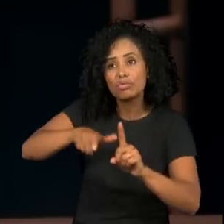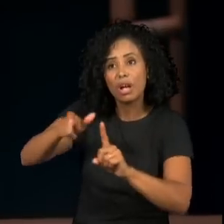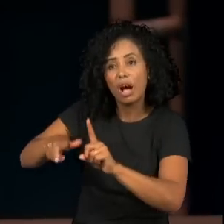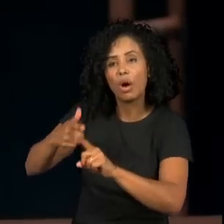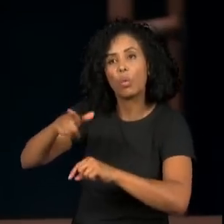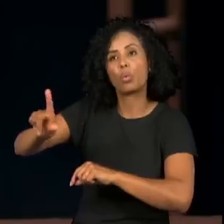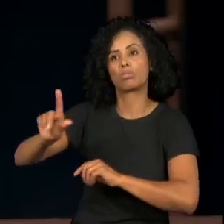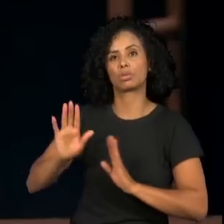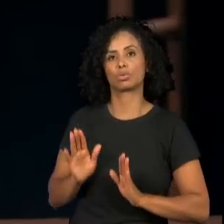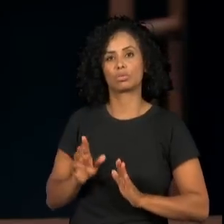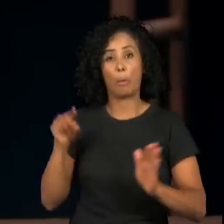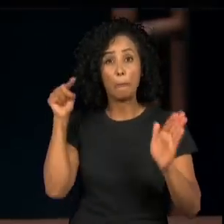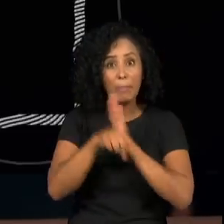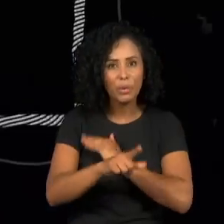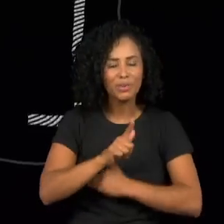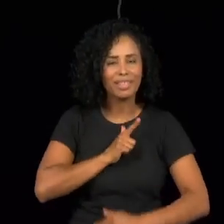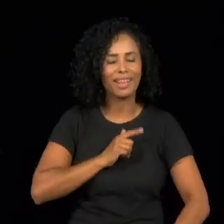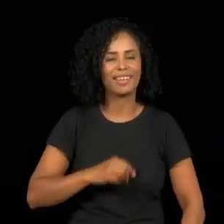Gente querendo te fazer pergunta.